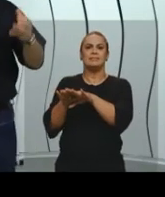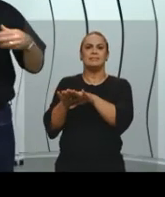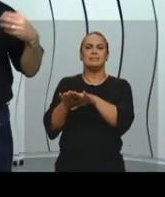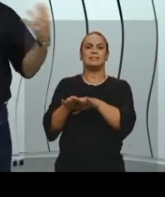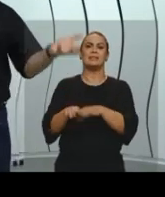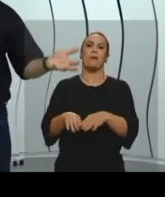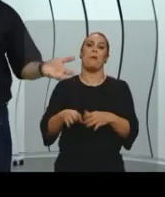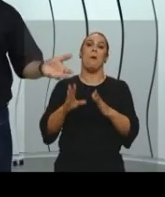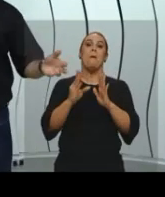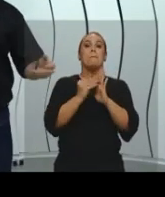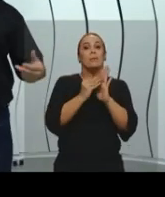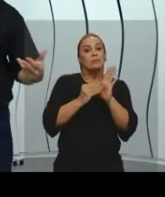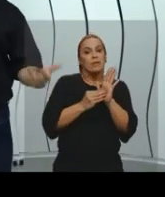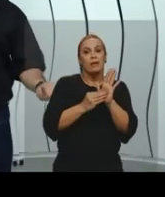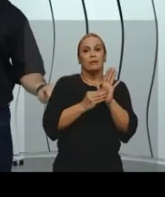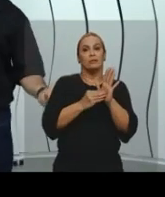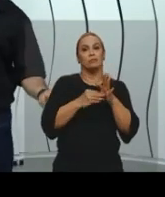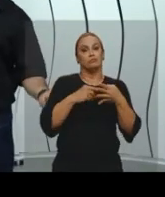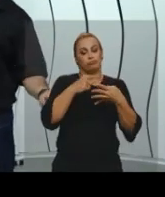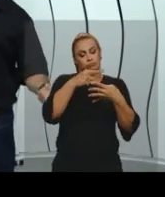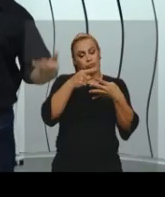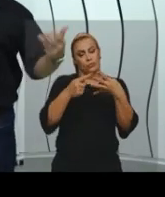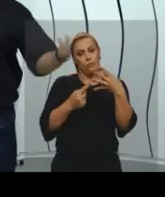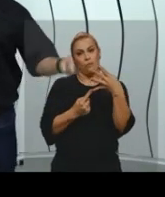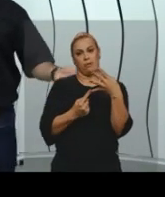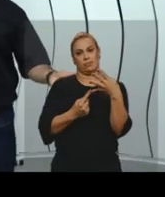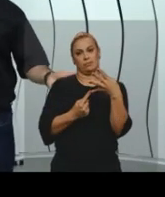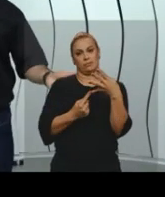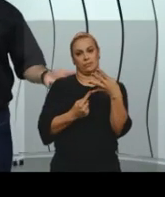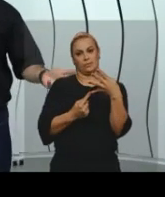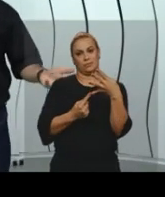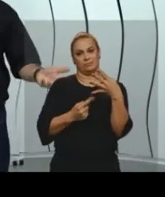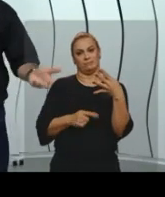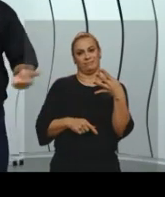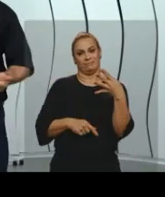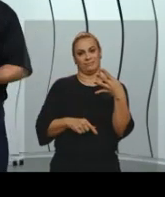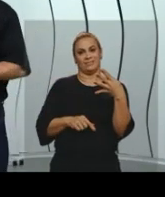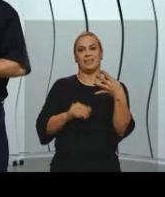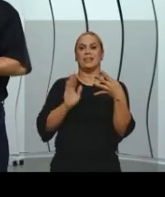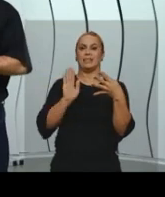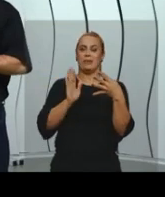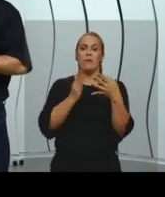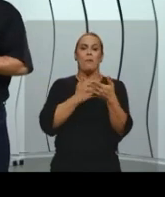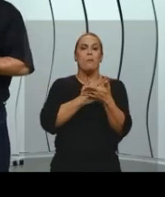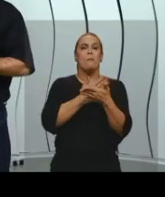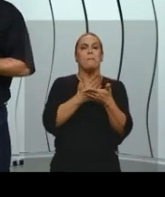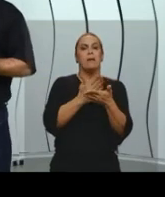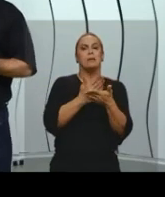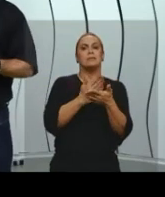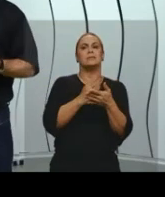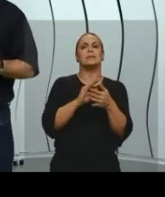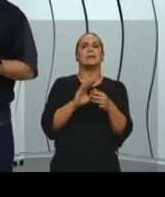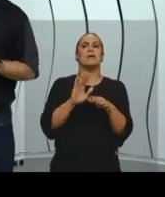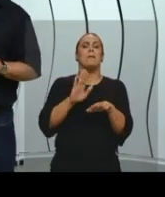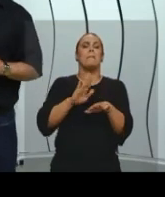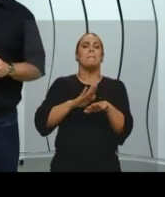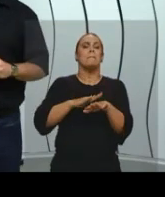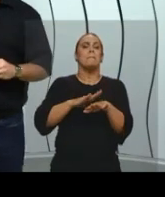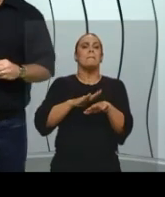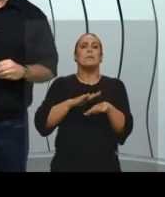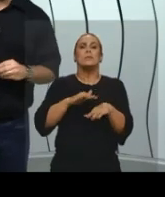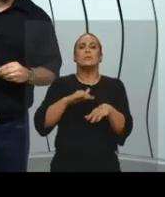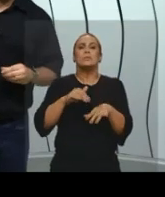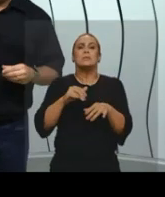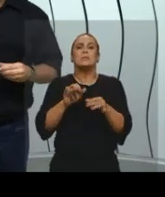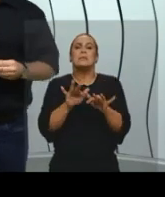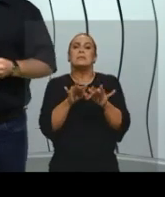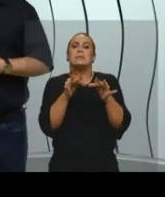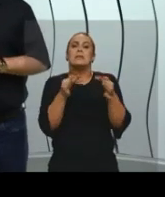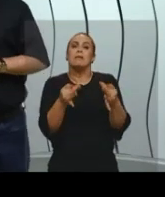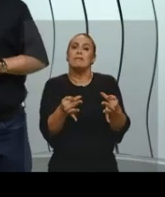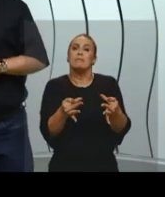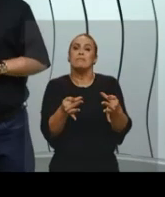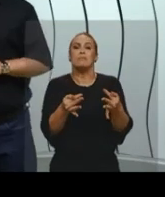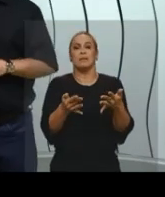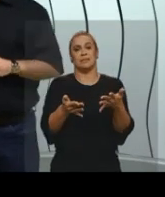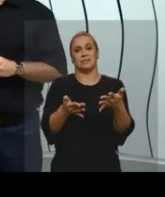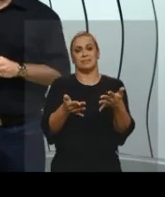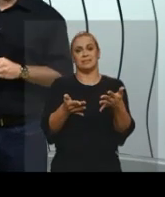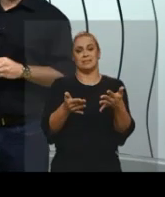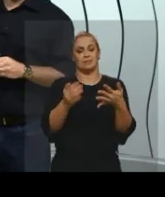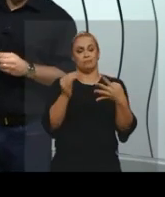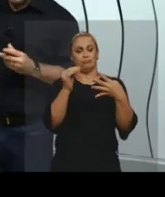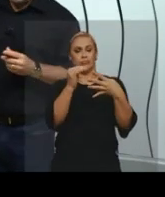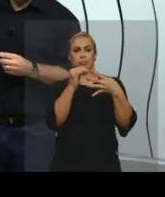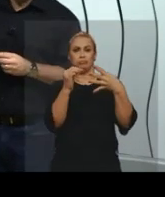gente parte do mais simples ou do menos para o mais complexo, né? Quatro degraus na escadinha que leva até a